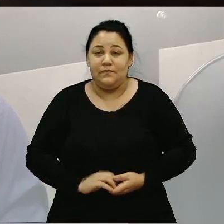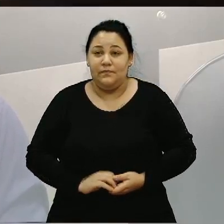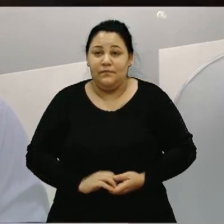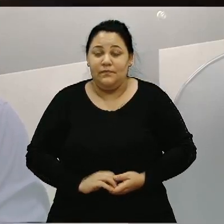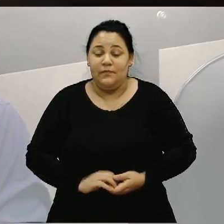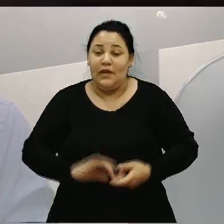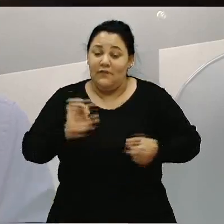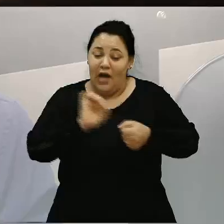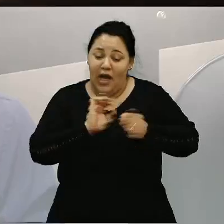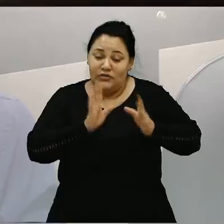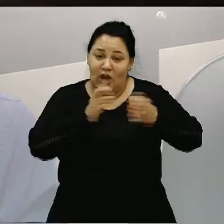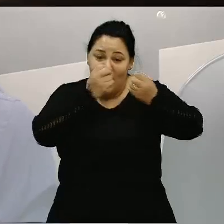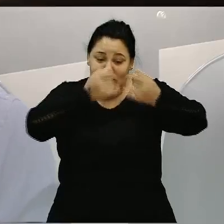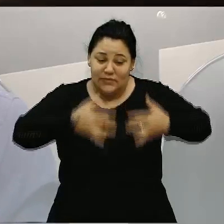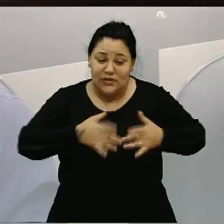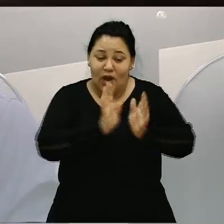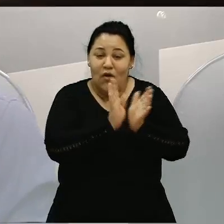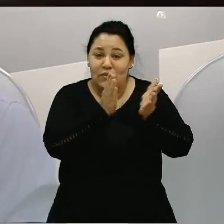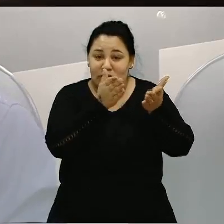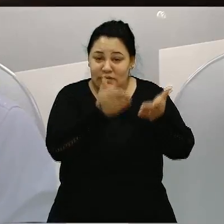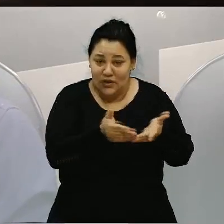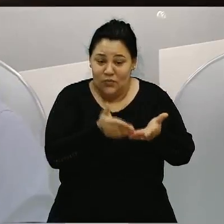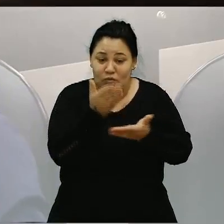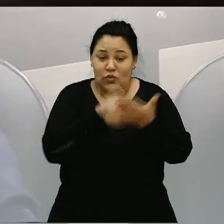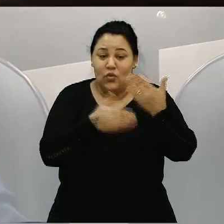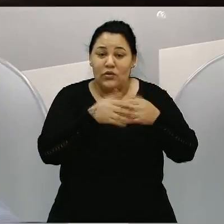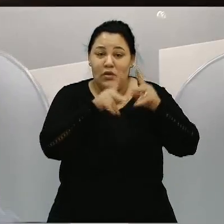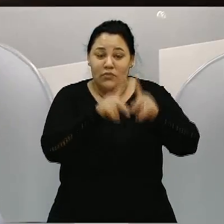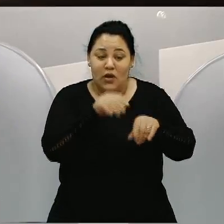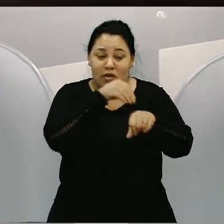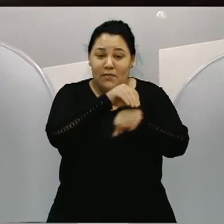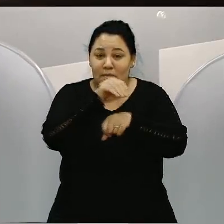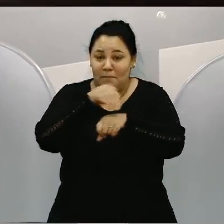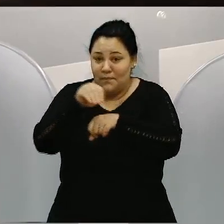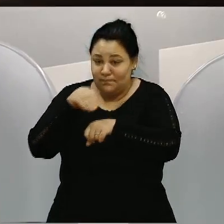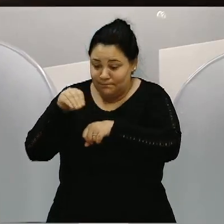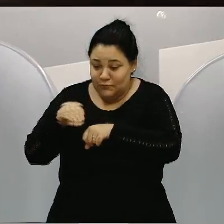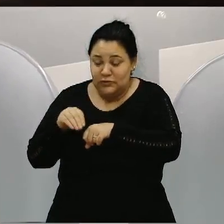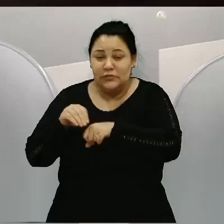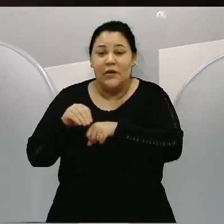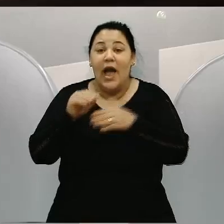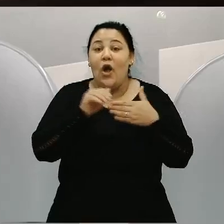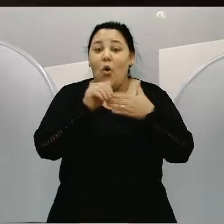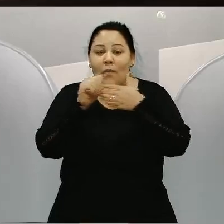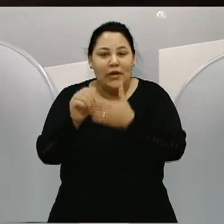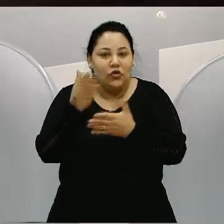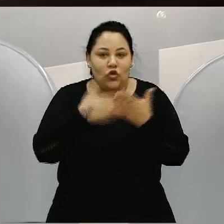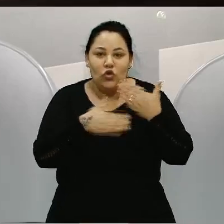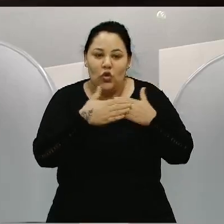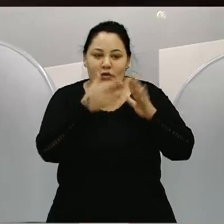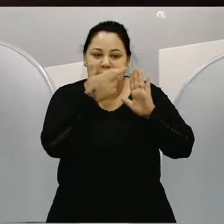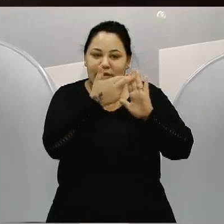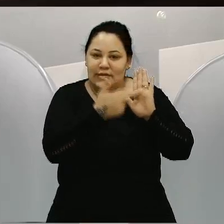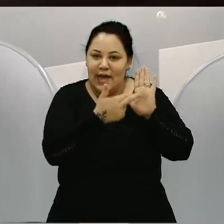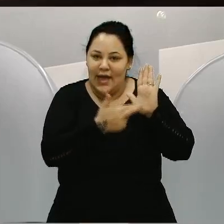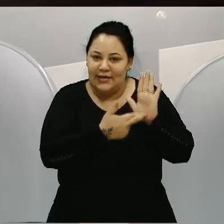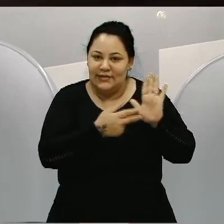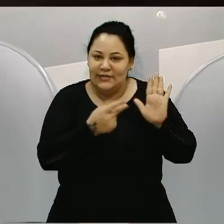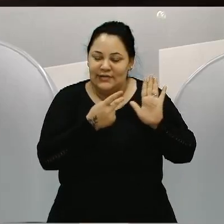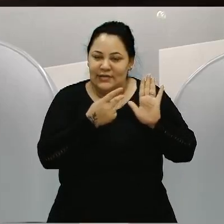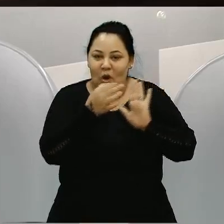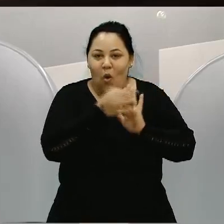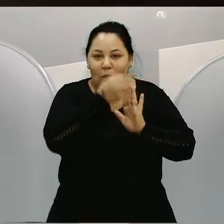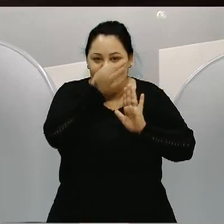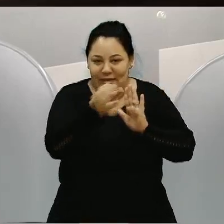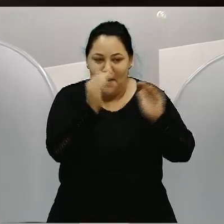Face esse exposto, esta comissão, por seus integrantes, com base nos dispositivos legais citados, opina pela